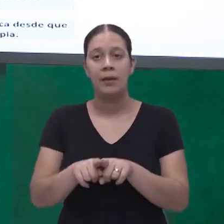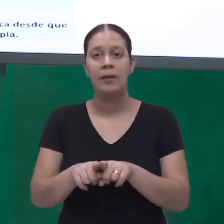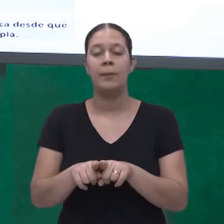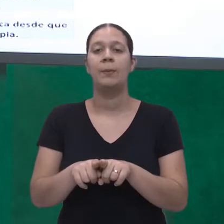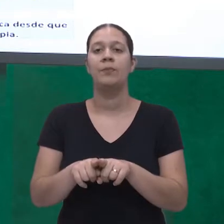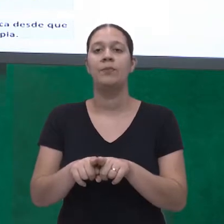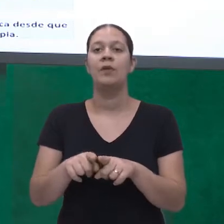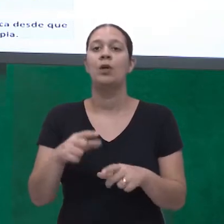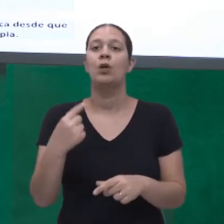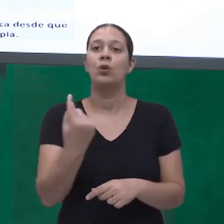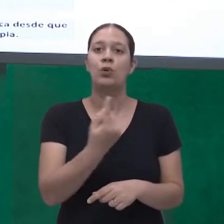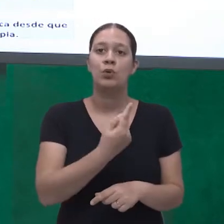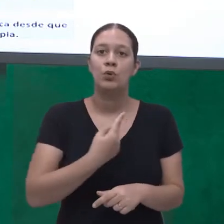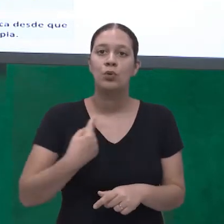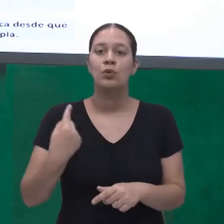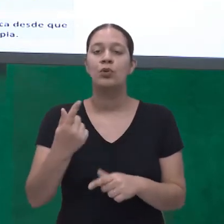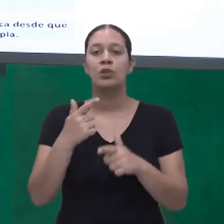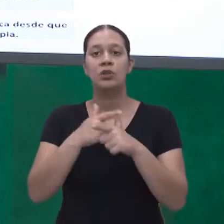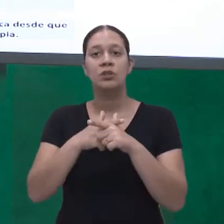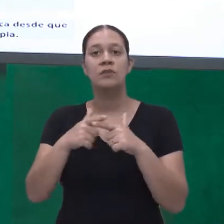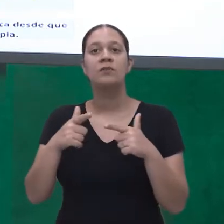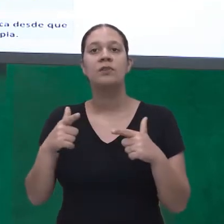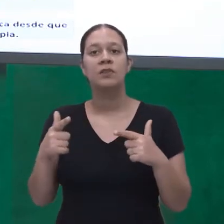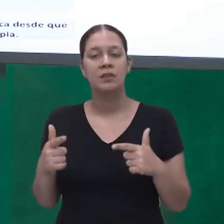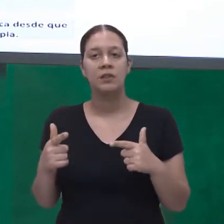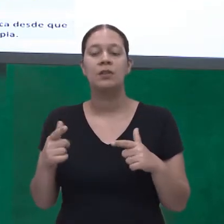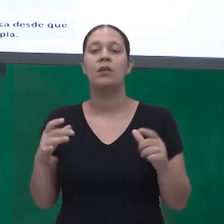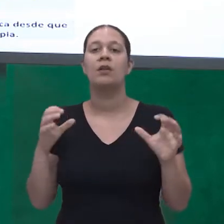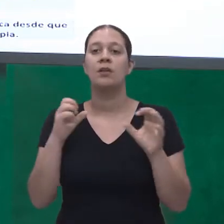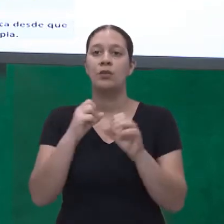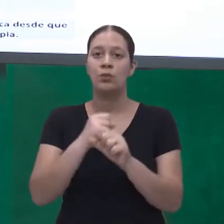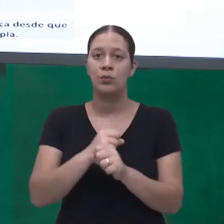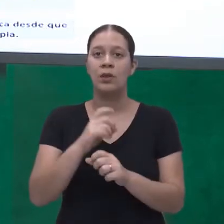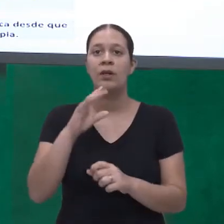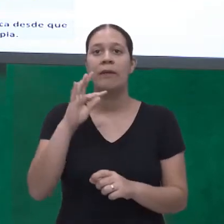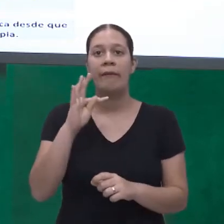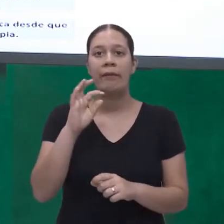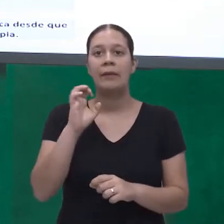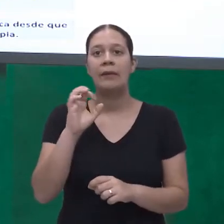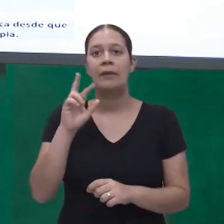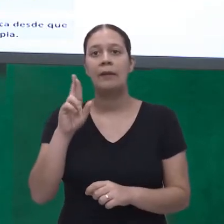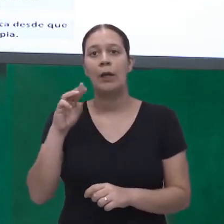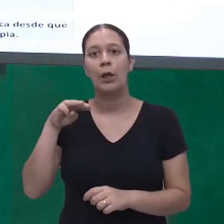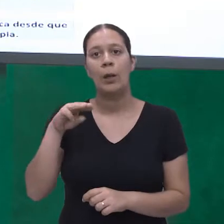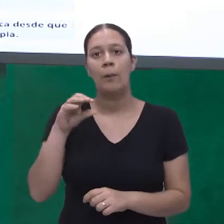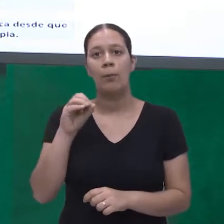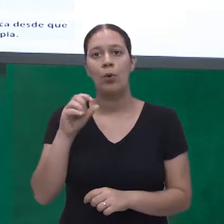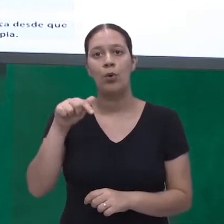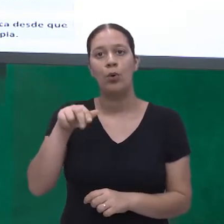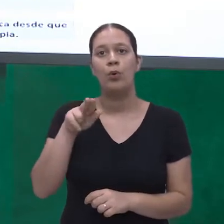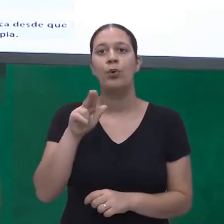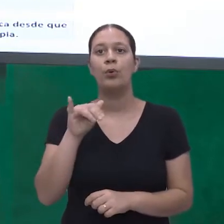gente dividir uma equação termoquímica, caso haja essa necessidade, o valor do